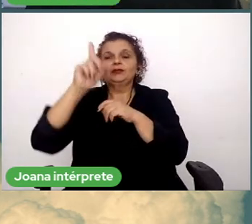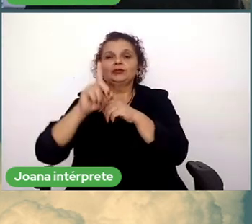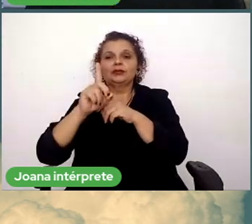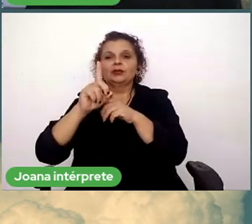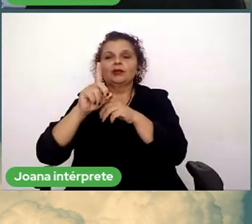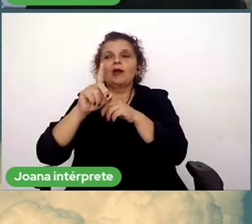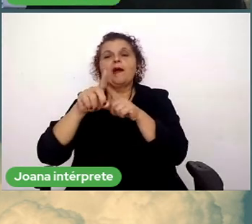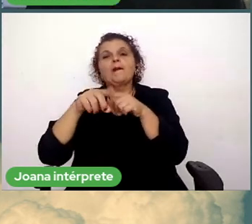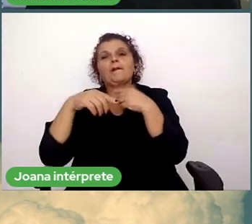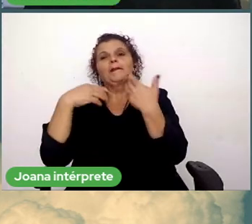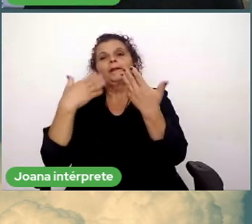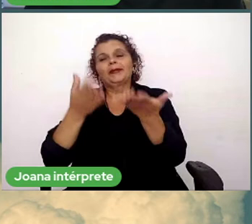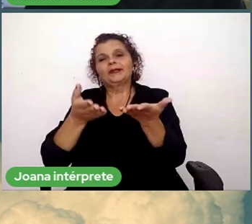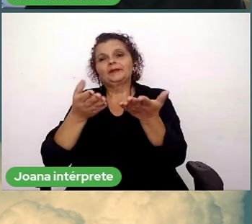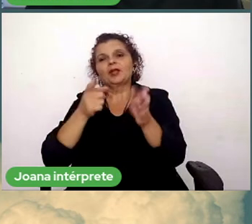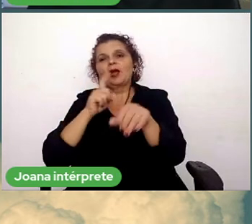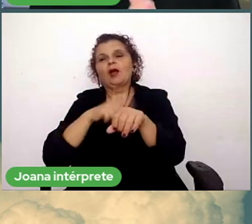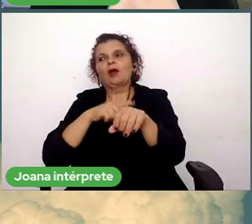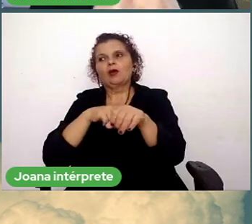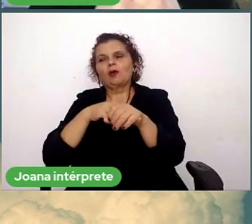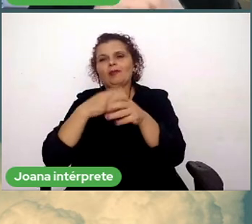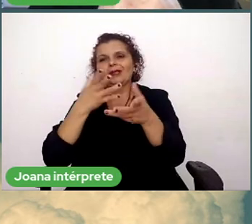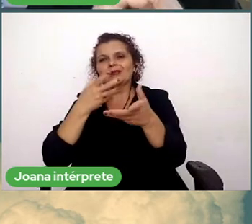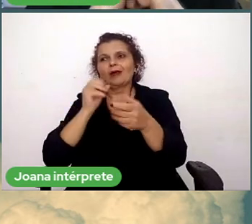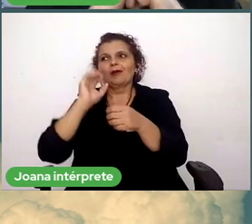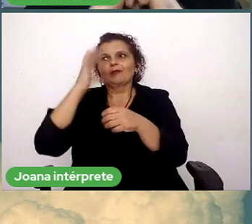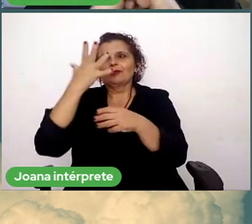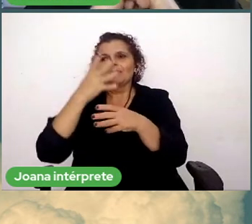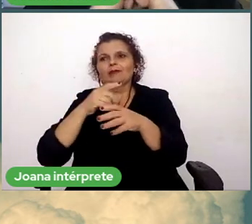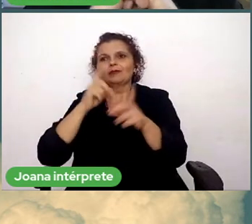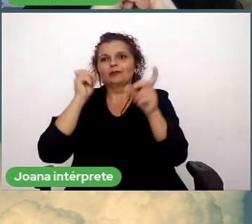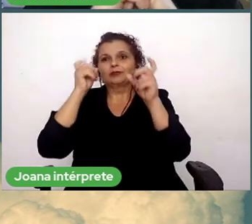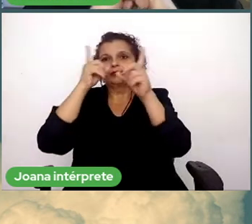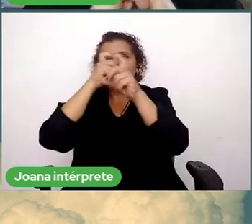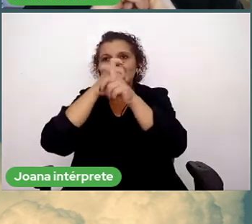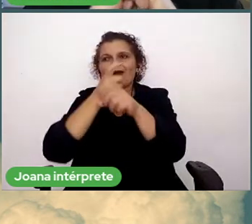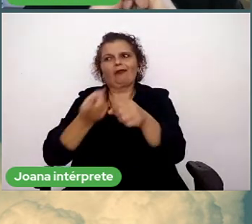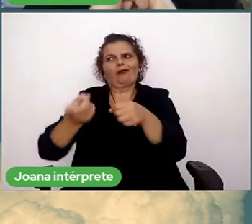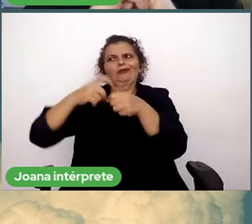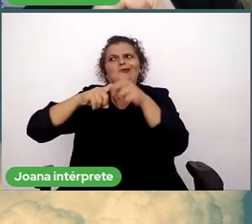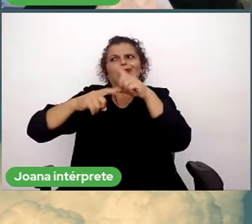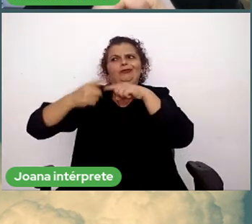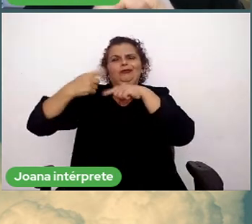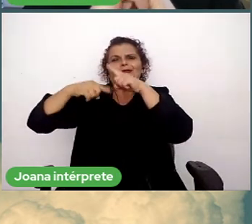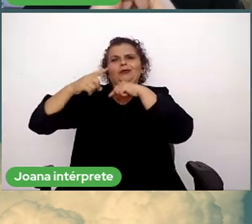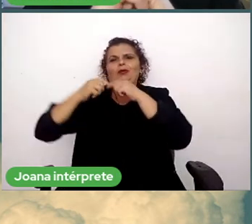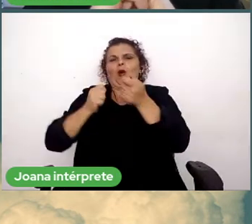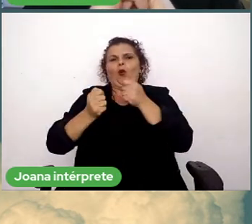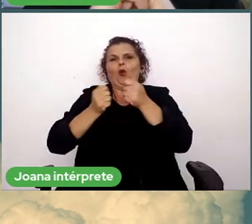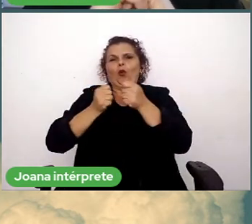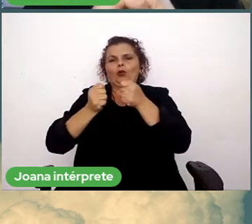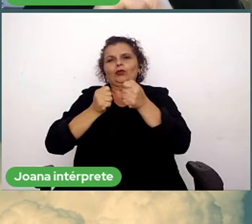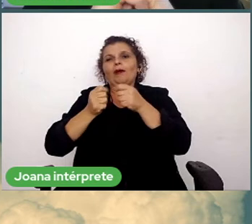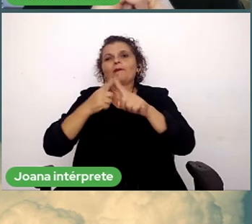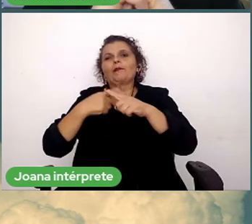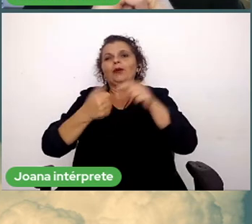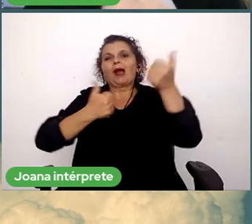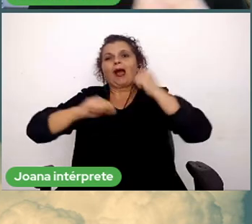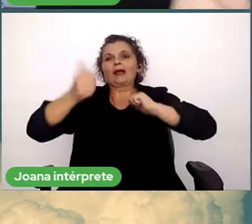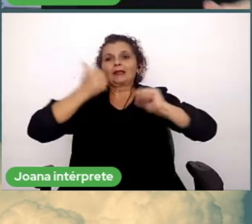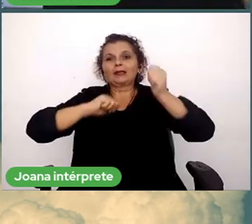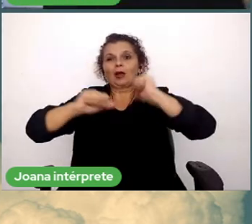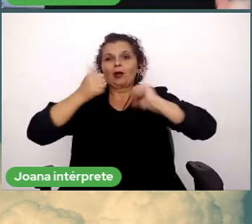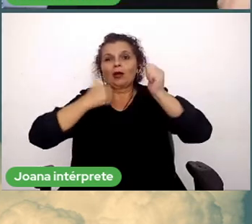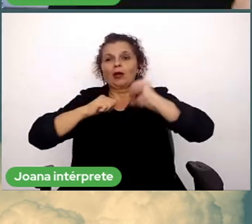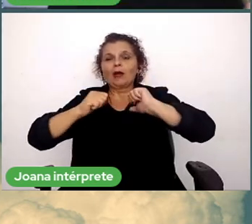mesmo assim, na hora que as coisas começaram a acontecer, ela começou a voltar para o mecanismo padrão dela de controle. Toda a ansiedade dela, ela queria o quê?